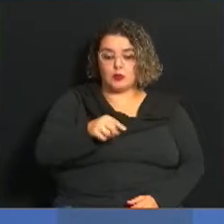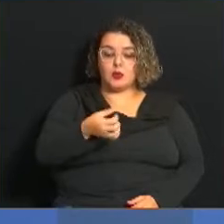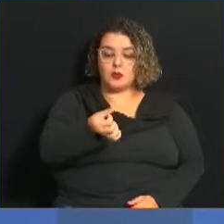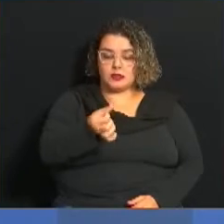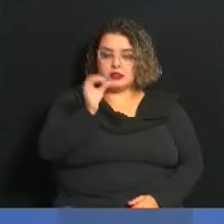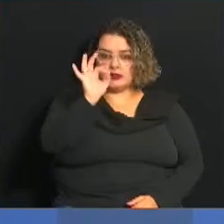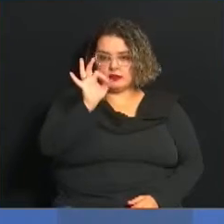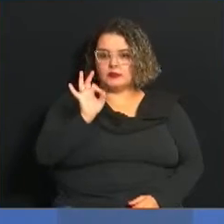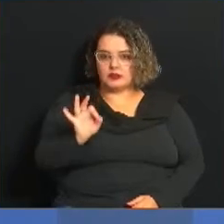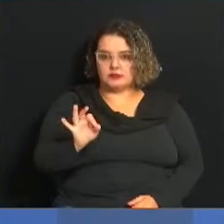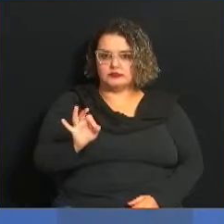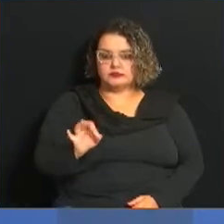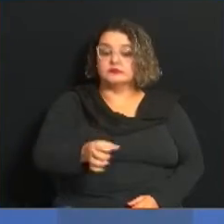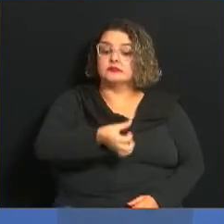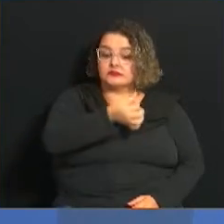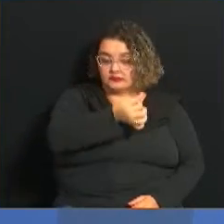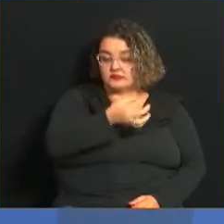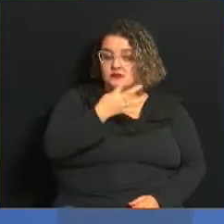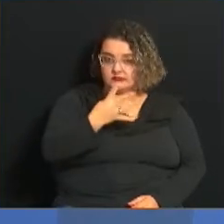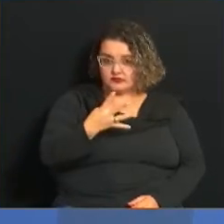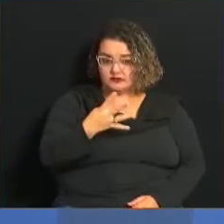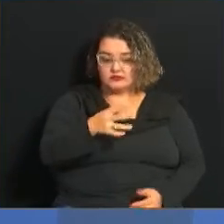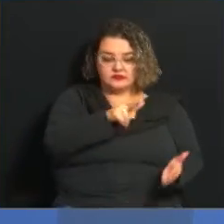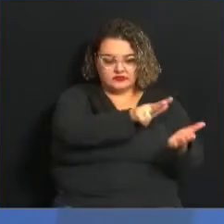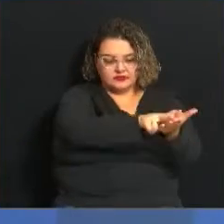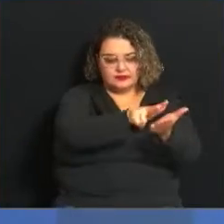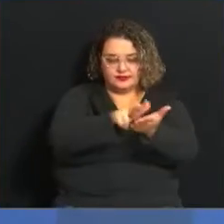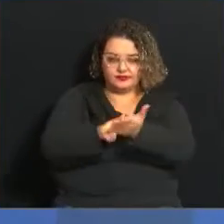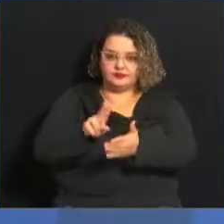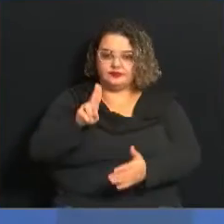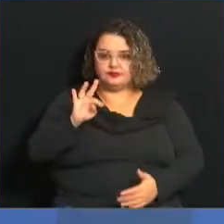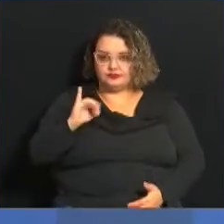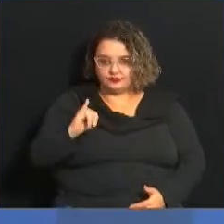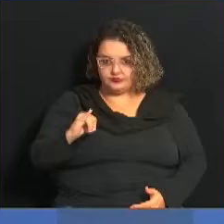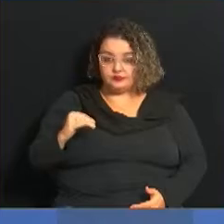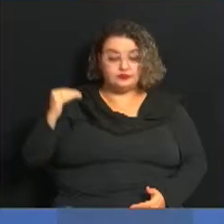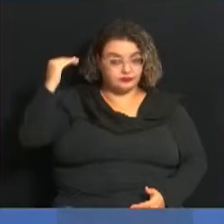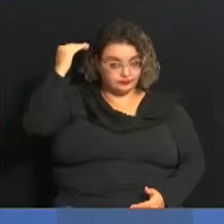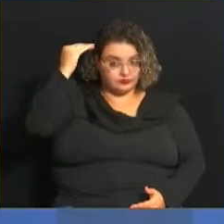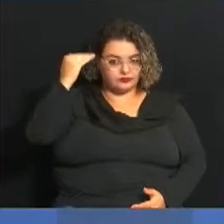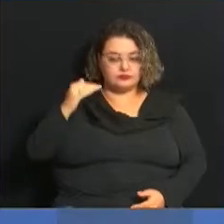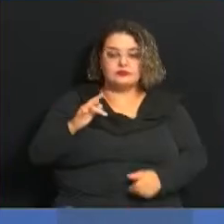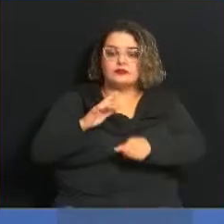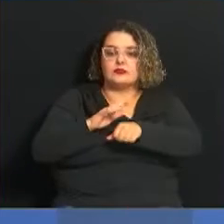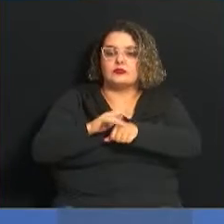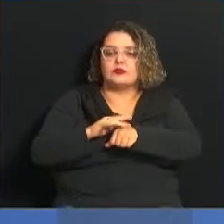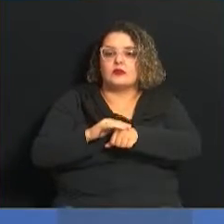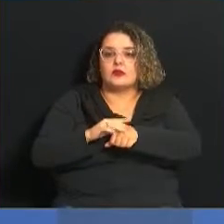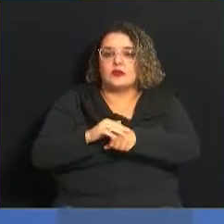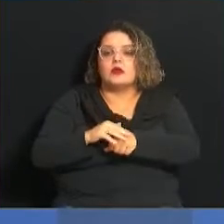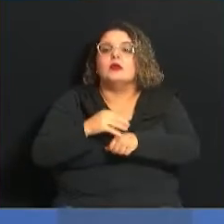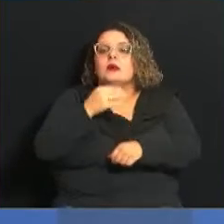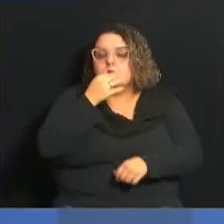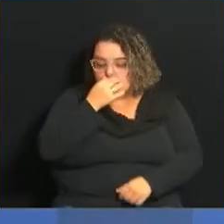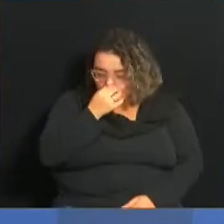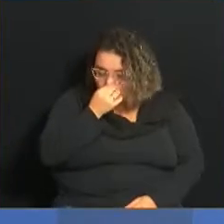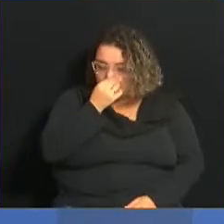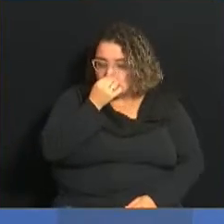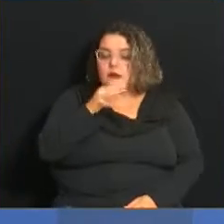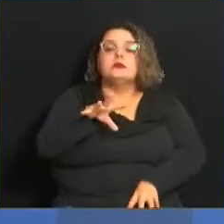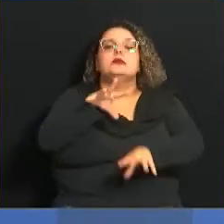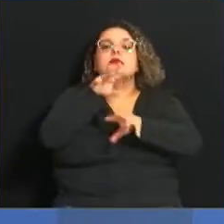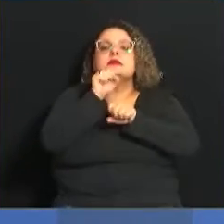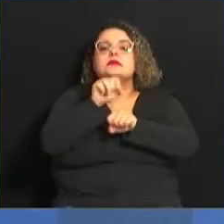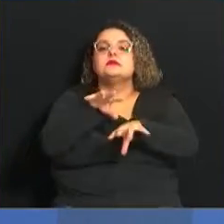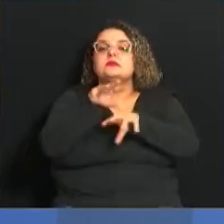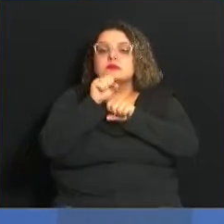65,6%. São 64 leitos de UTI adulto destinados às doenças respiratórias, 42 leitos